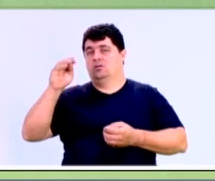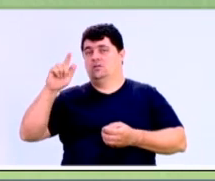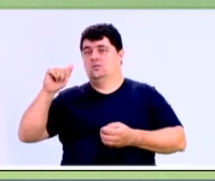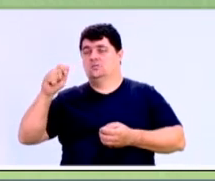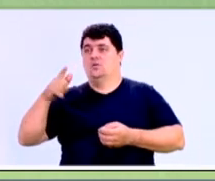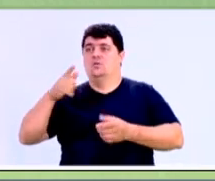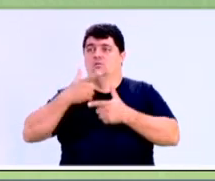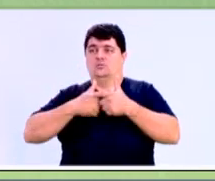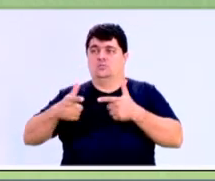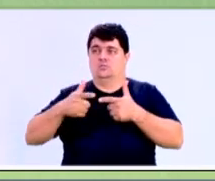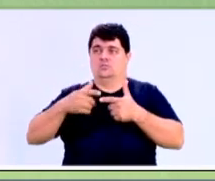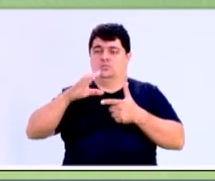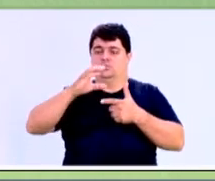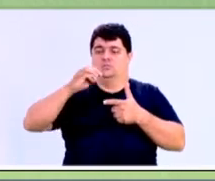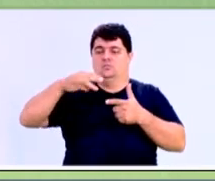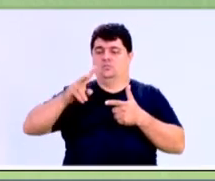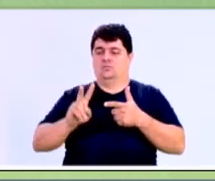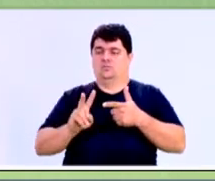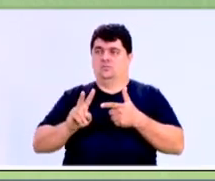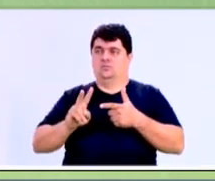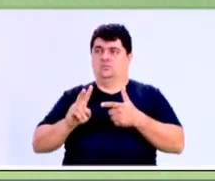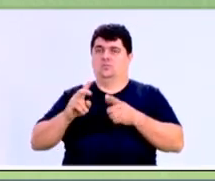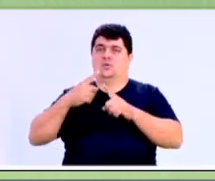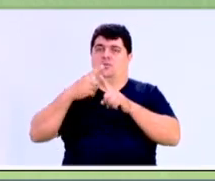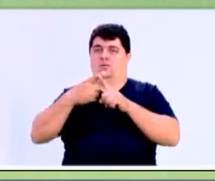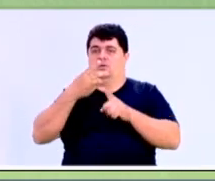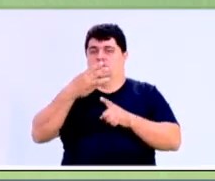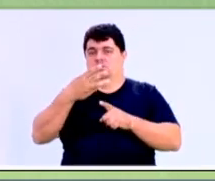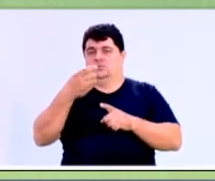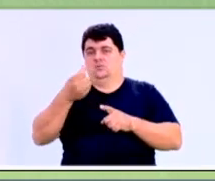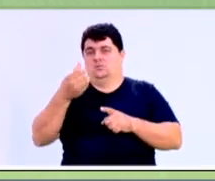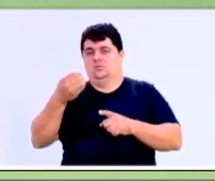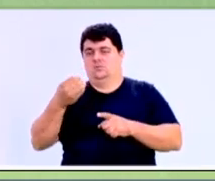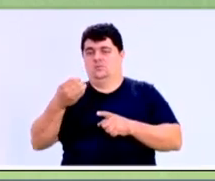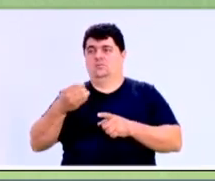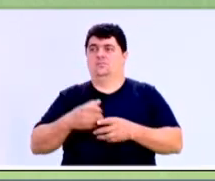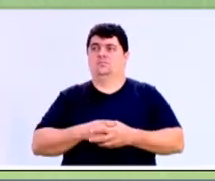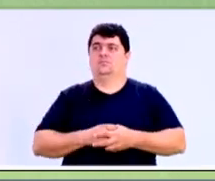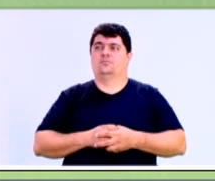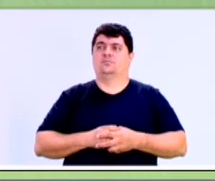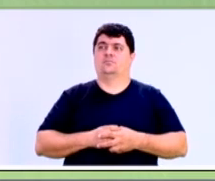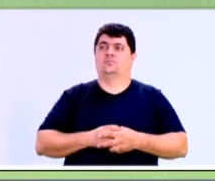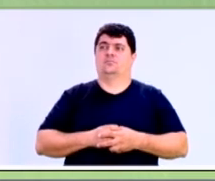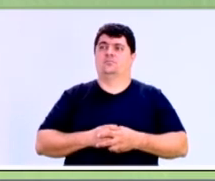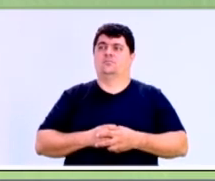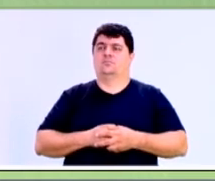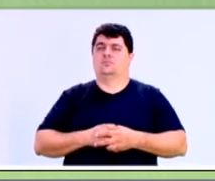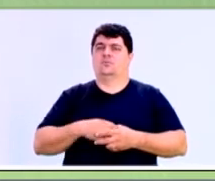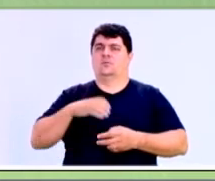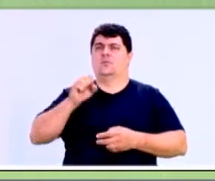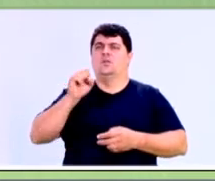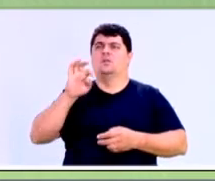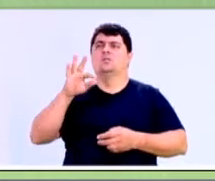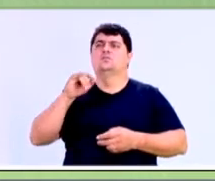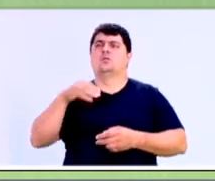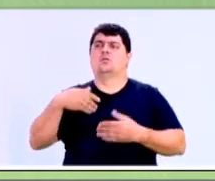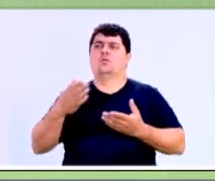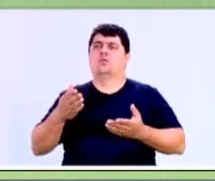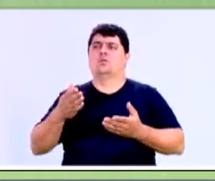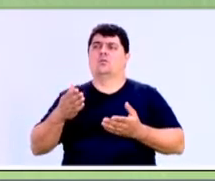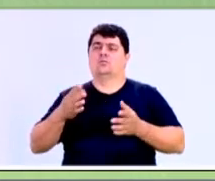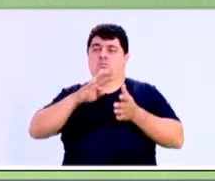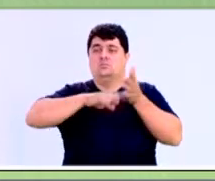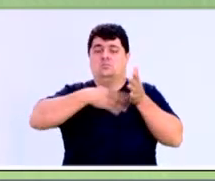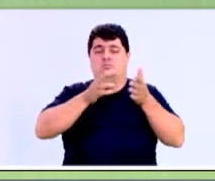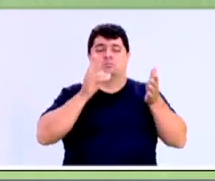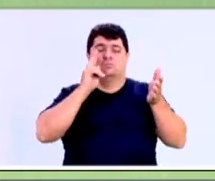dividido pelo CMV, ok? Vezes 360. É o estoque? Que estoque que é? Opa, esse aqui é